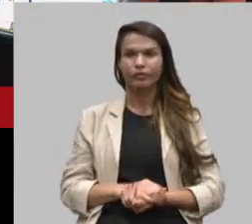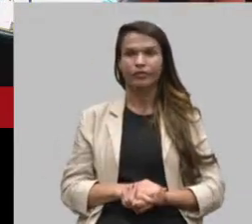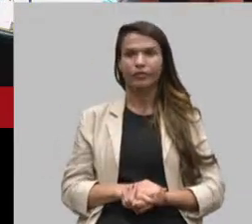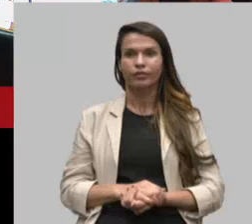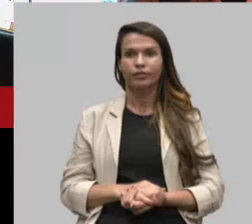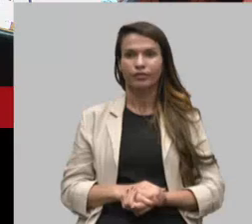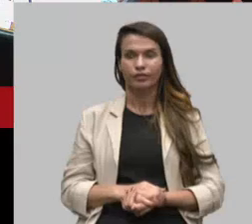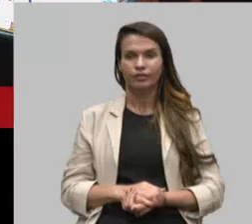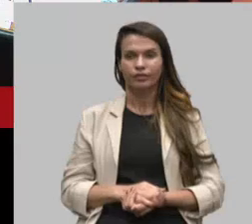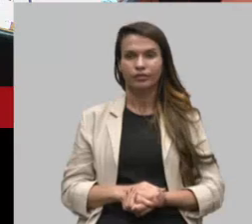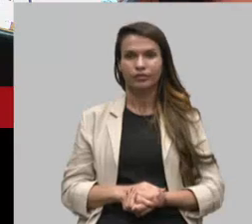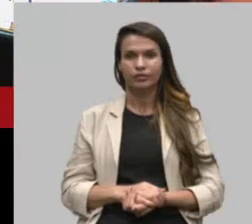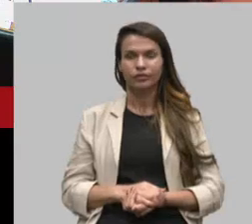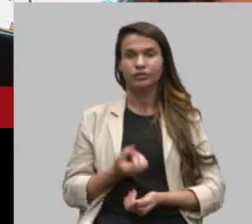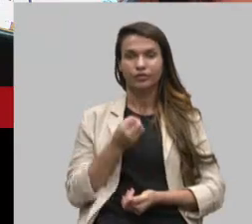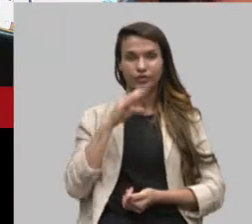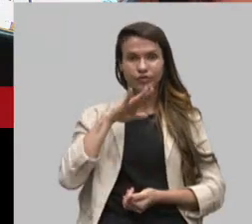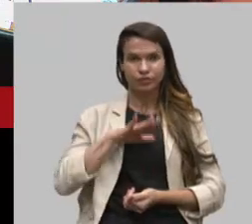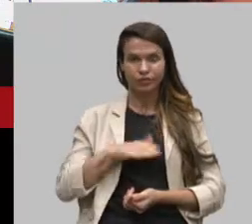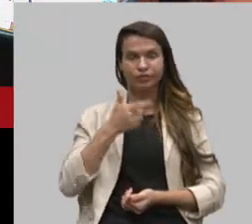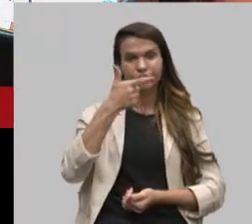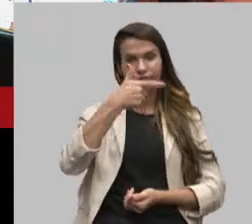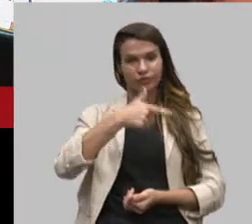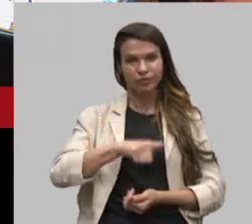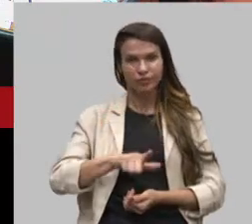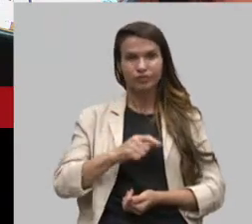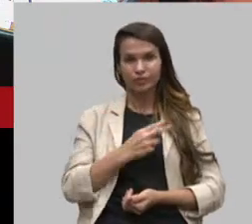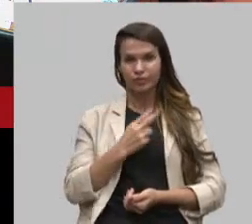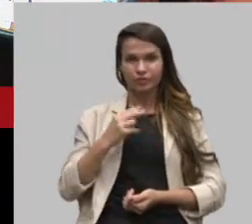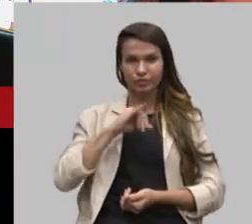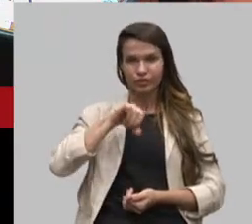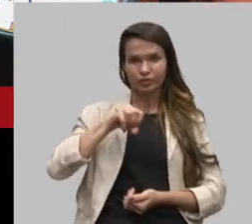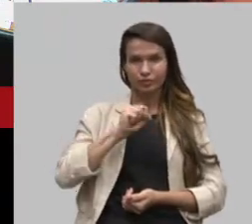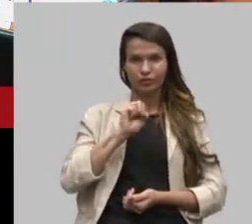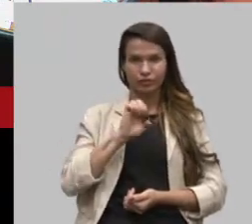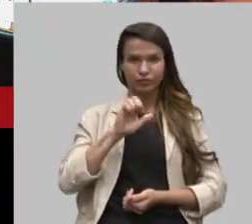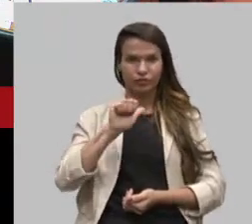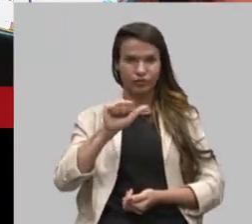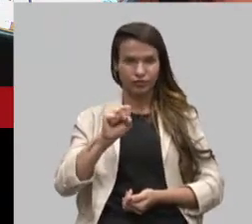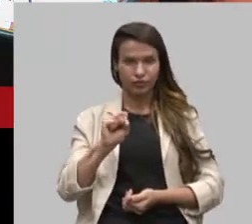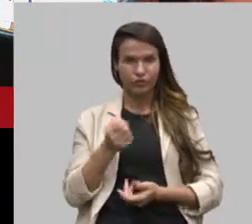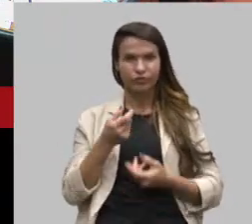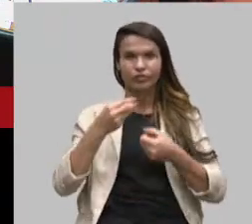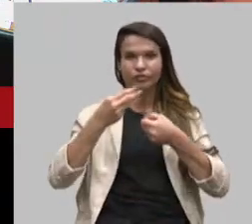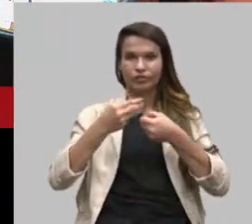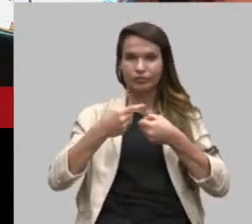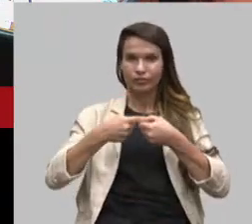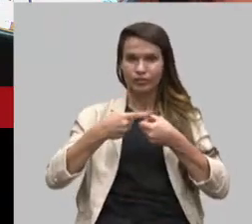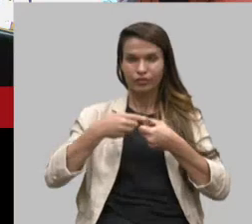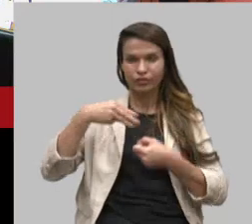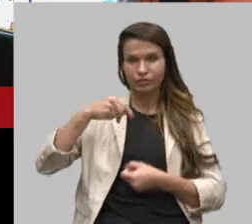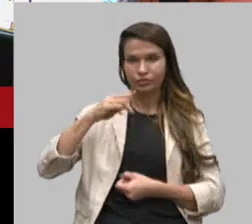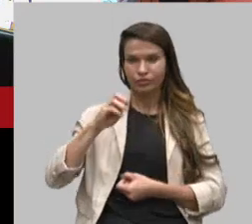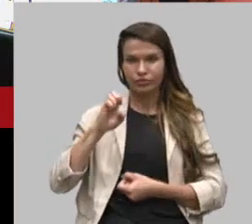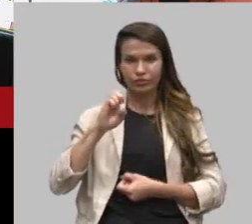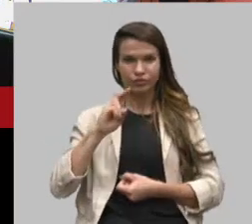obrigada boa tarde novamente meu nome nome é Josias Ferreira Correia sou de Matias Barbosa e eu sou contra essa proposta pelo simples motivo